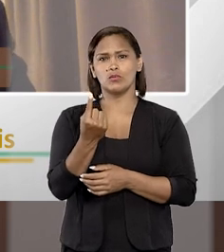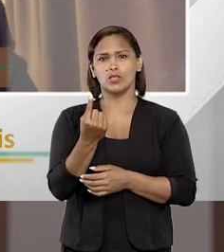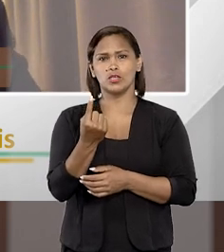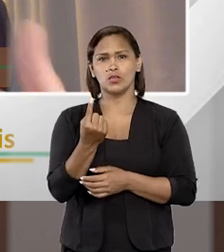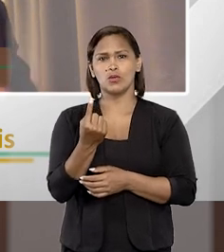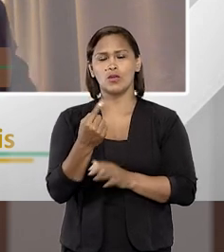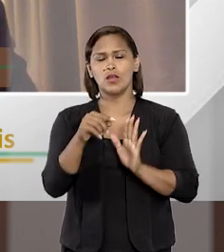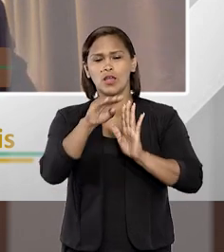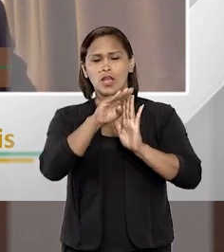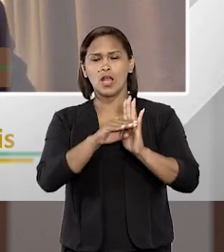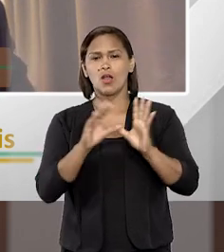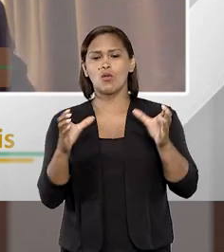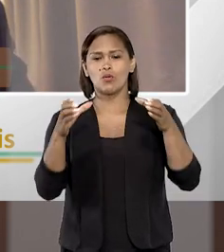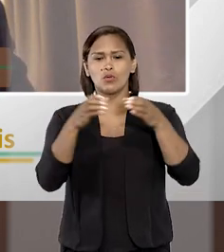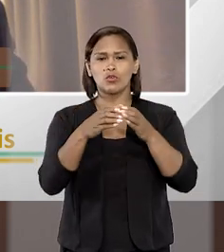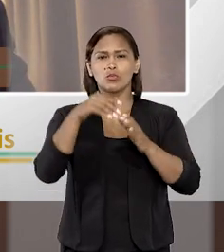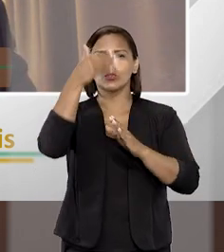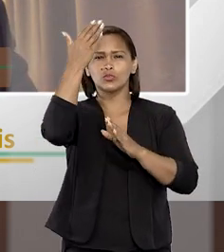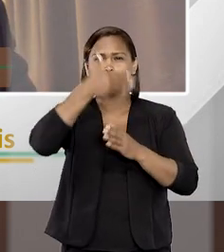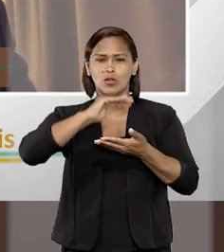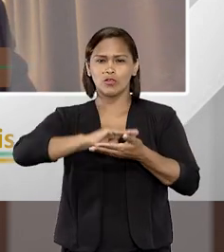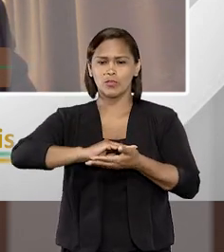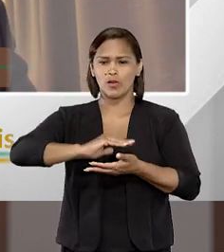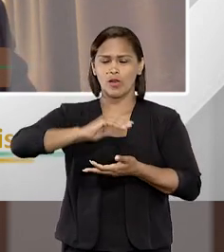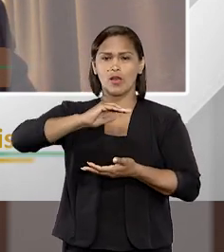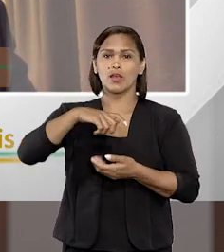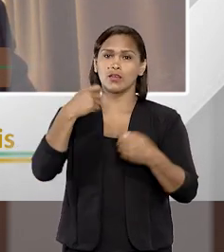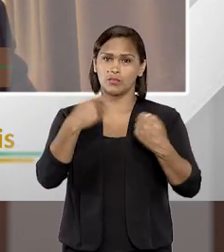ao conjunto probatório